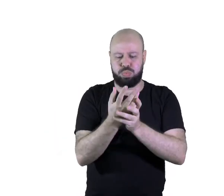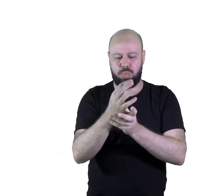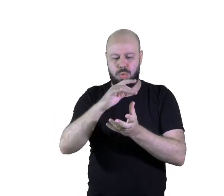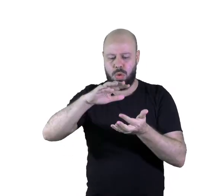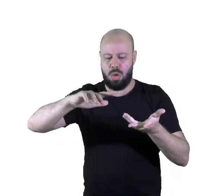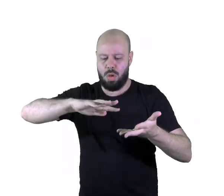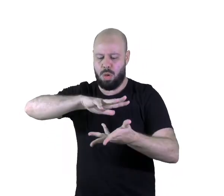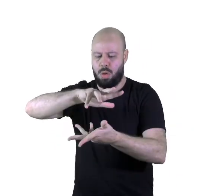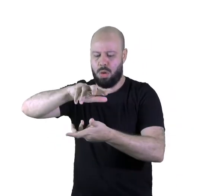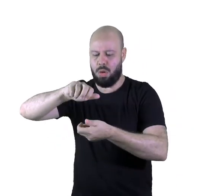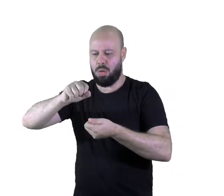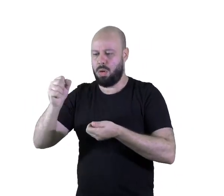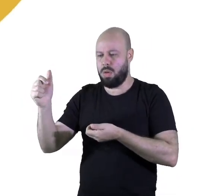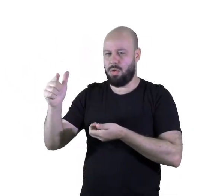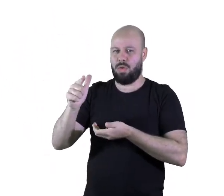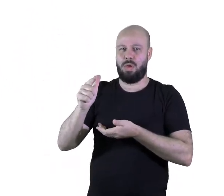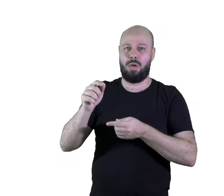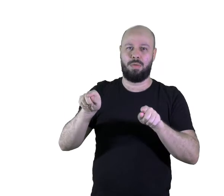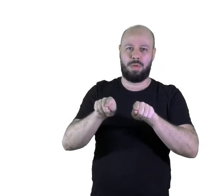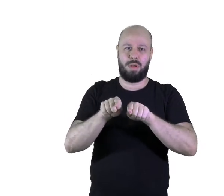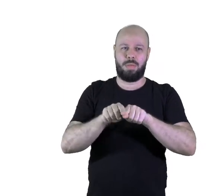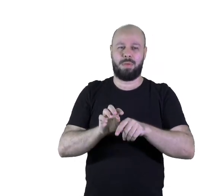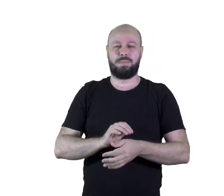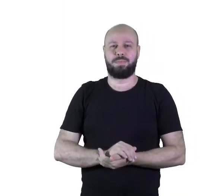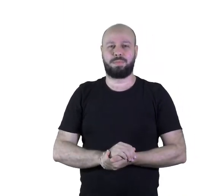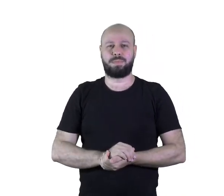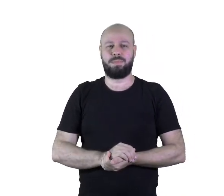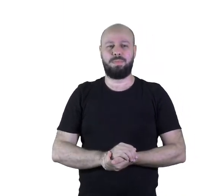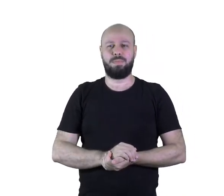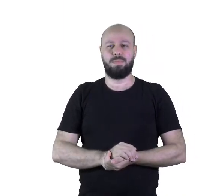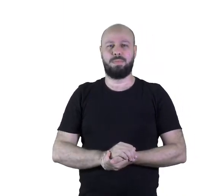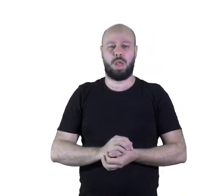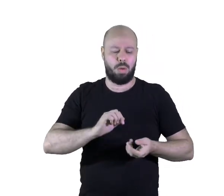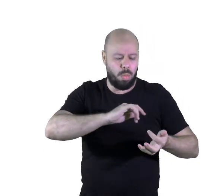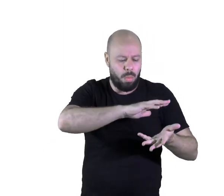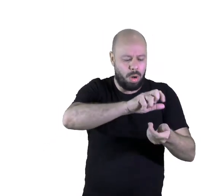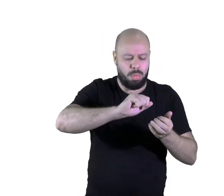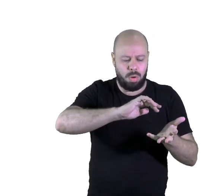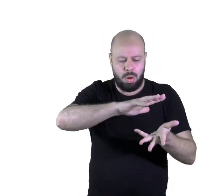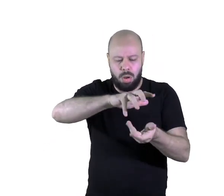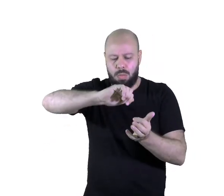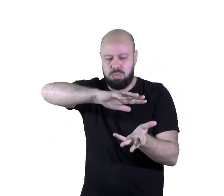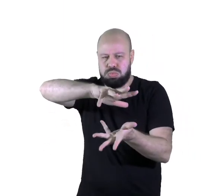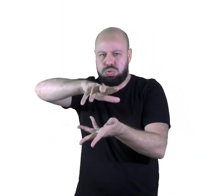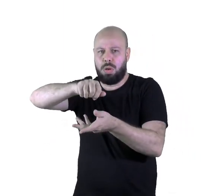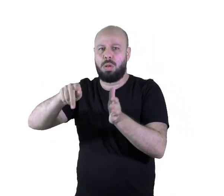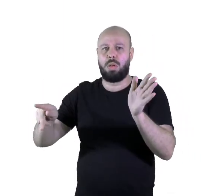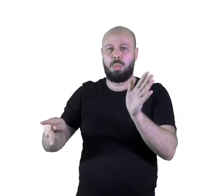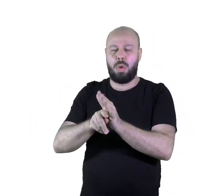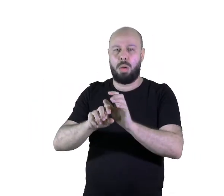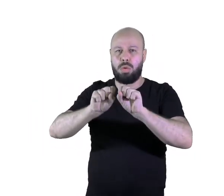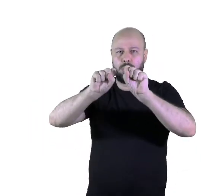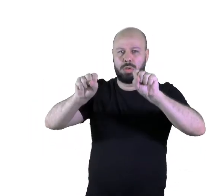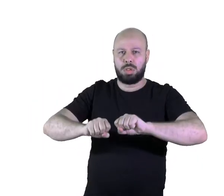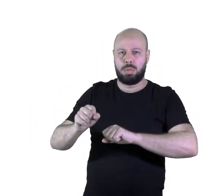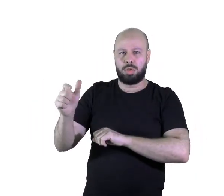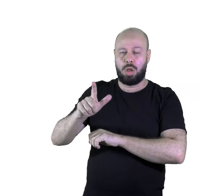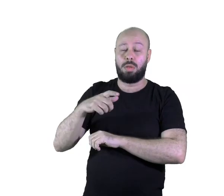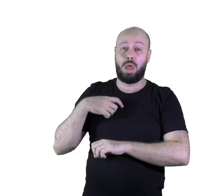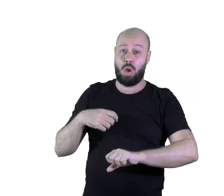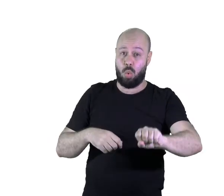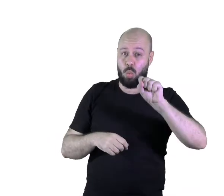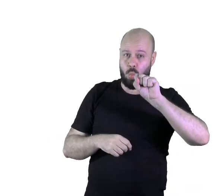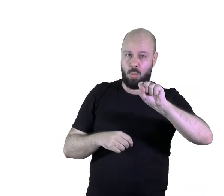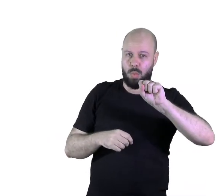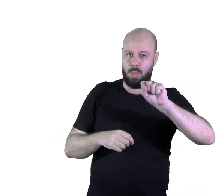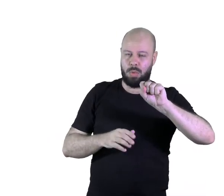Sol, inclusive, né? Os planetas, né, do Sistema Solar, como eu falei, são 8 planetas,